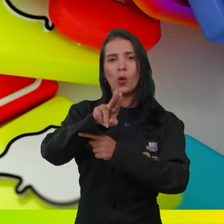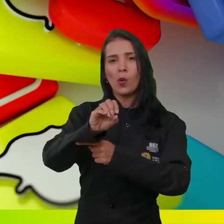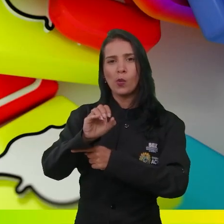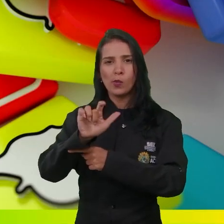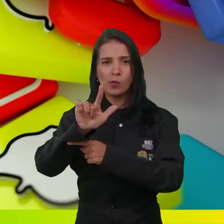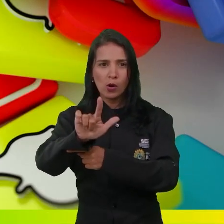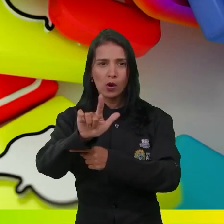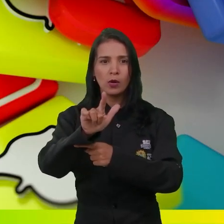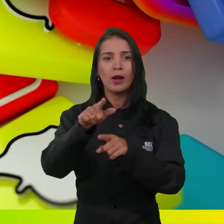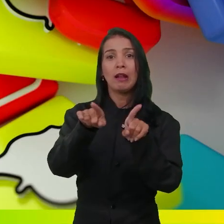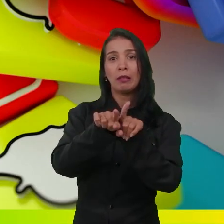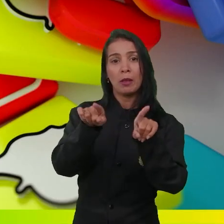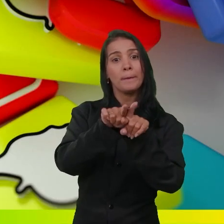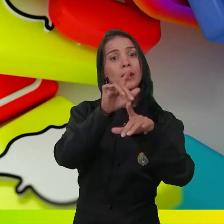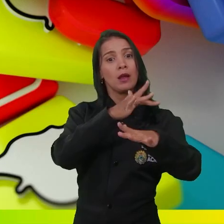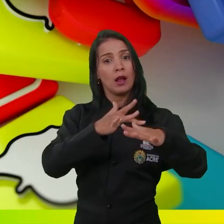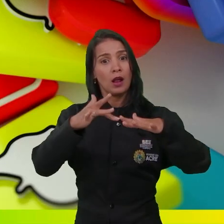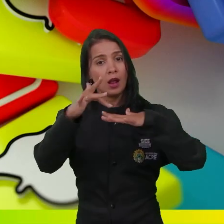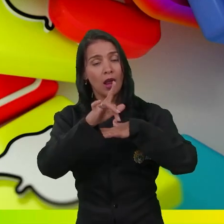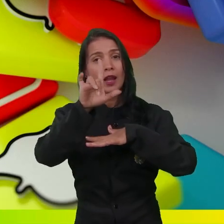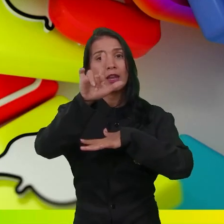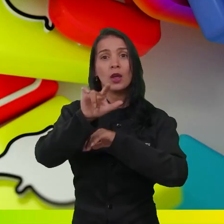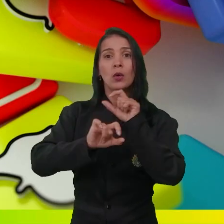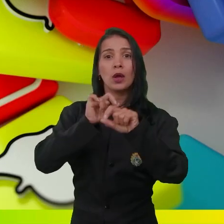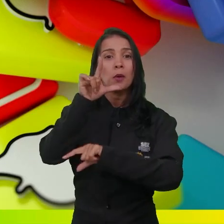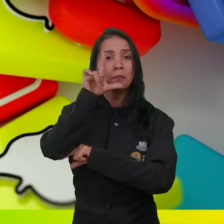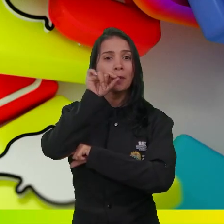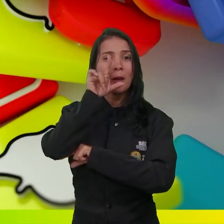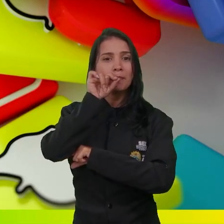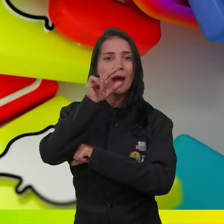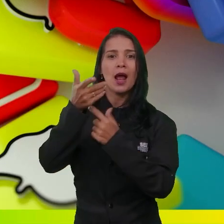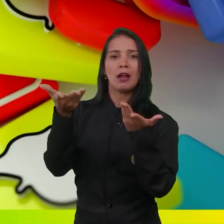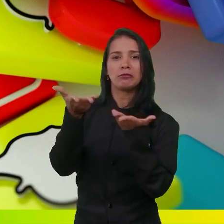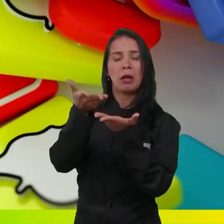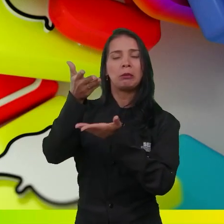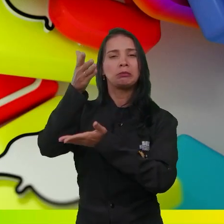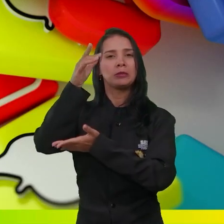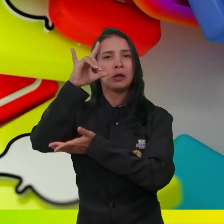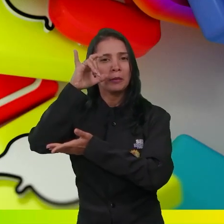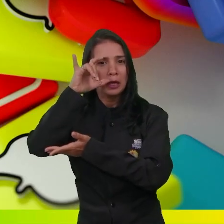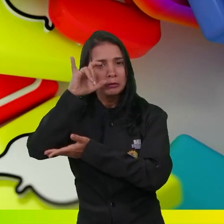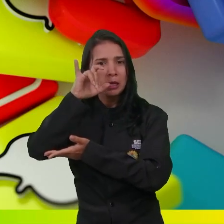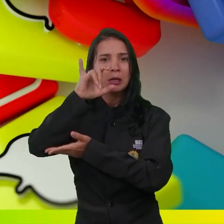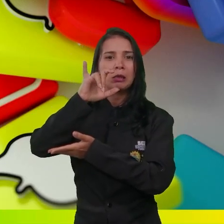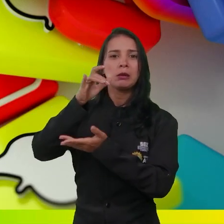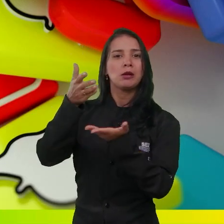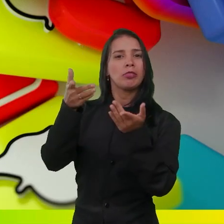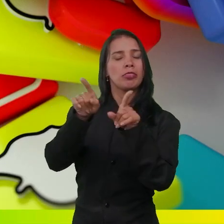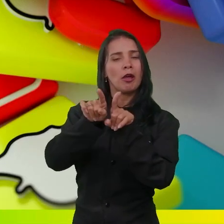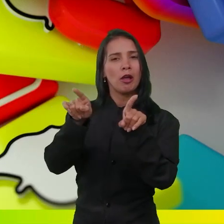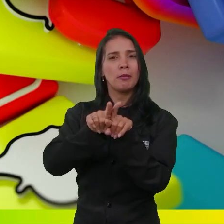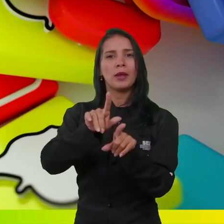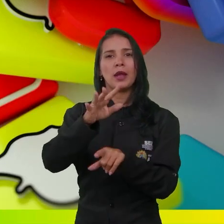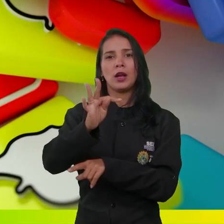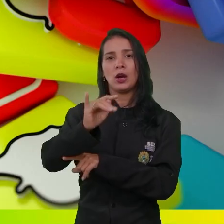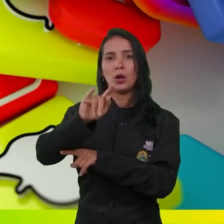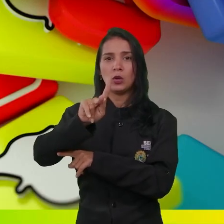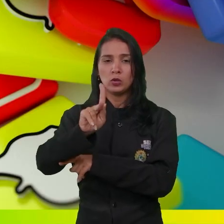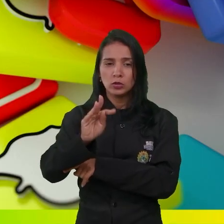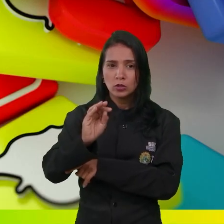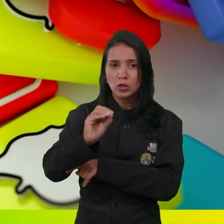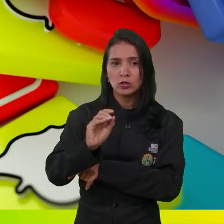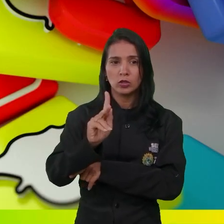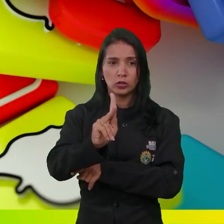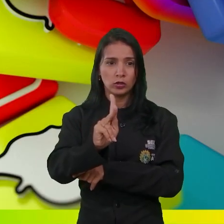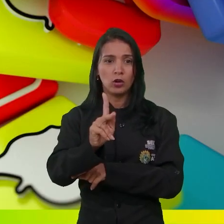sociais, como o Twitter, agora chamado de X, Instagram, TikTok, temos os podcasts e os